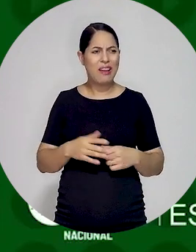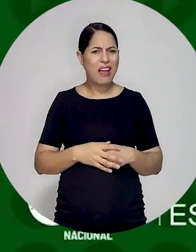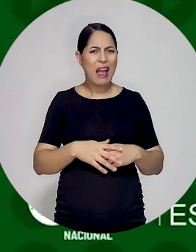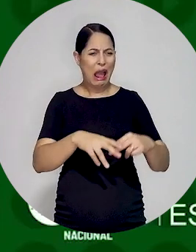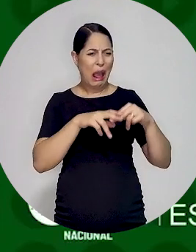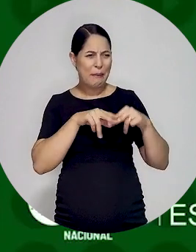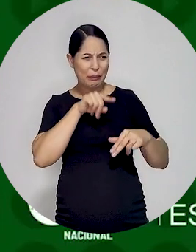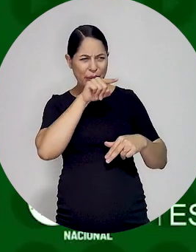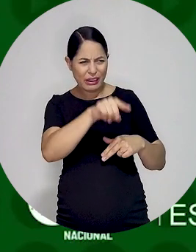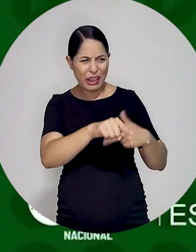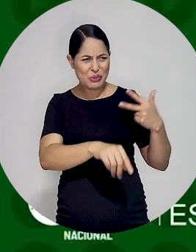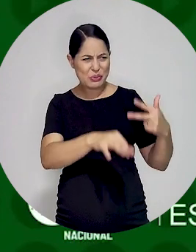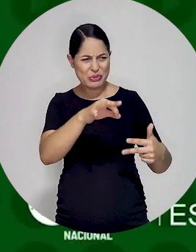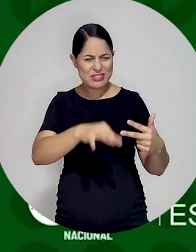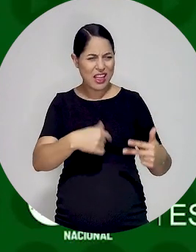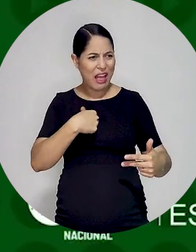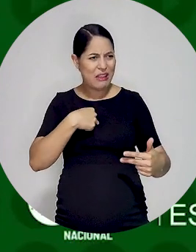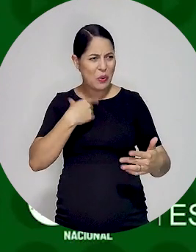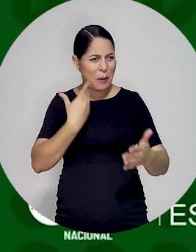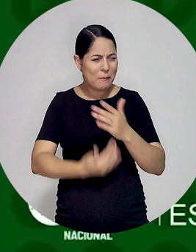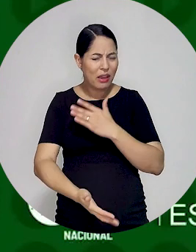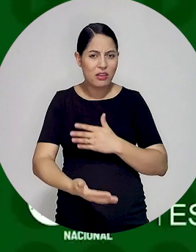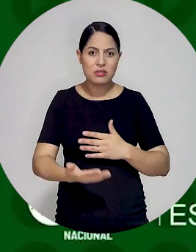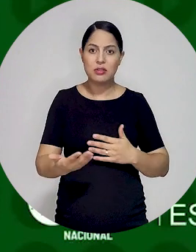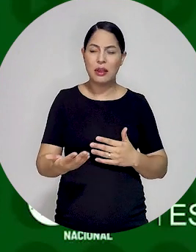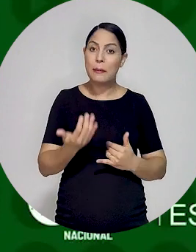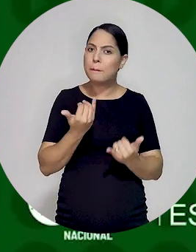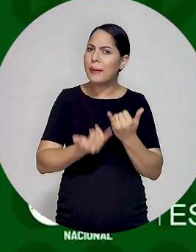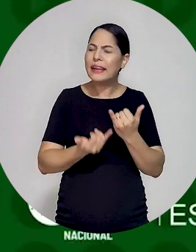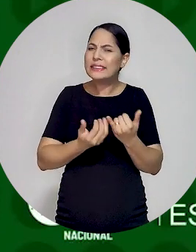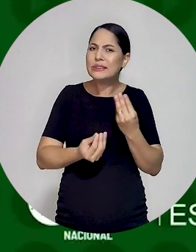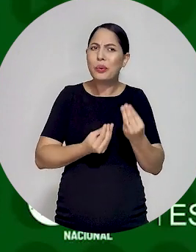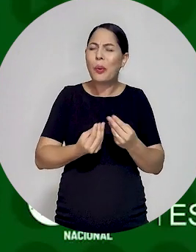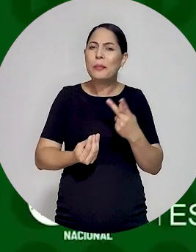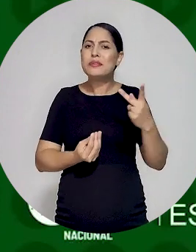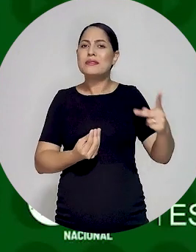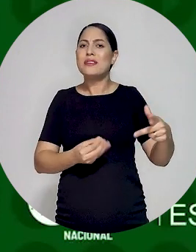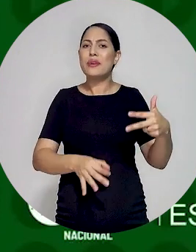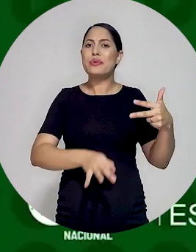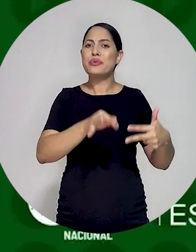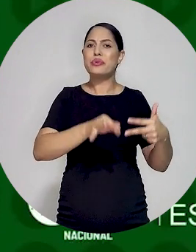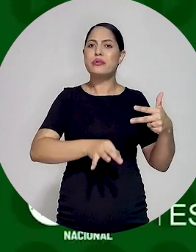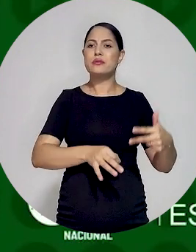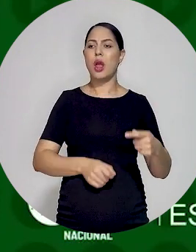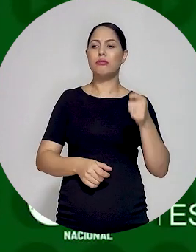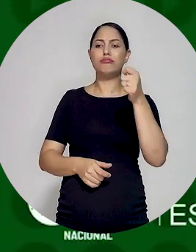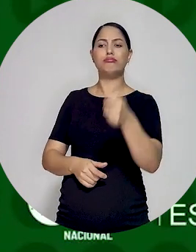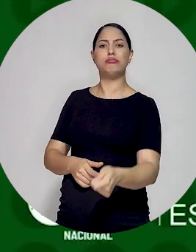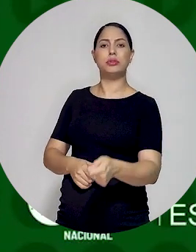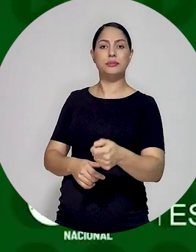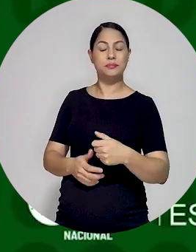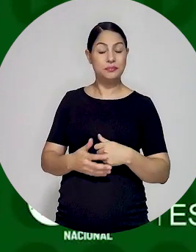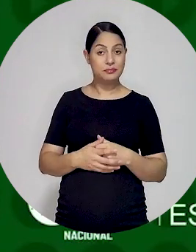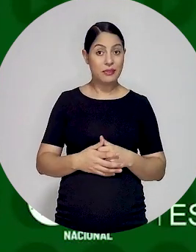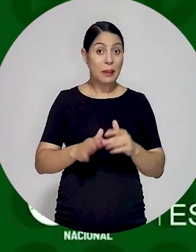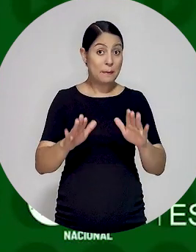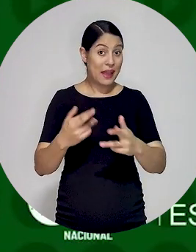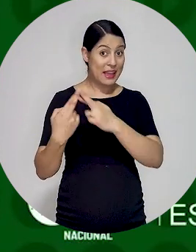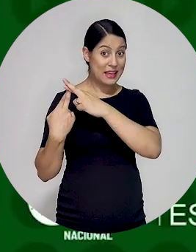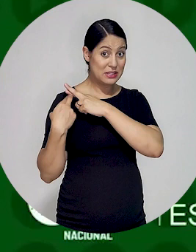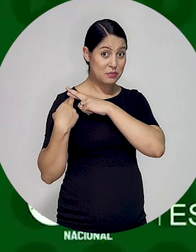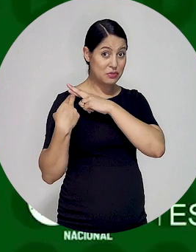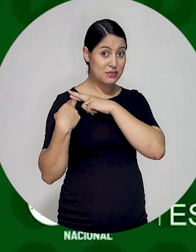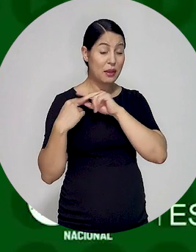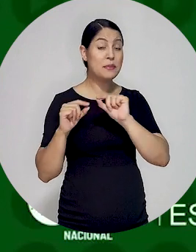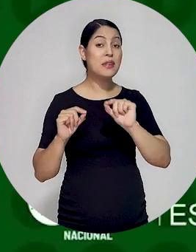muitas perdas, muitas circunstâncias ao Poder Judiciário, como se o Poder Judiciário fossem os juízes.